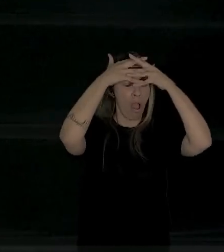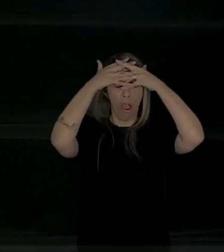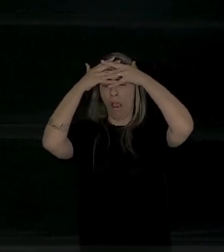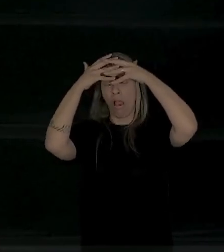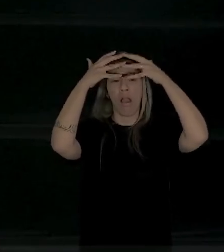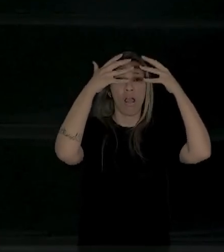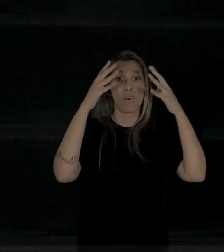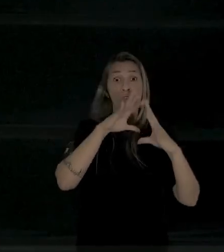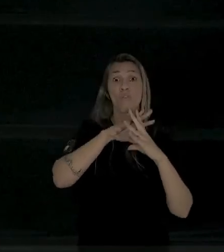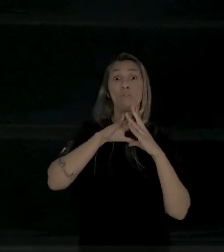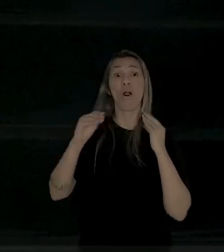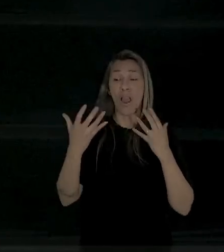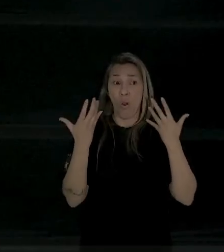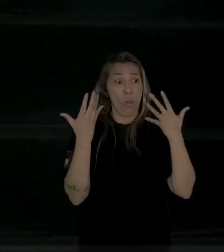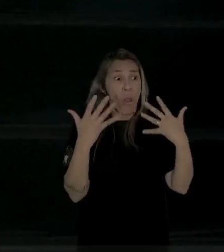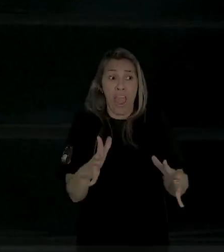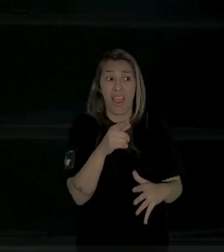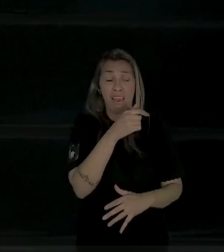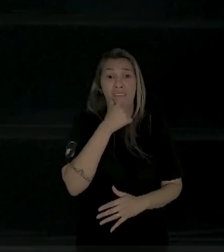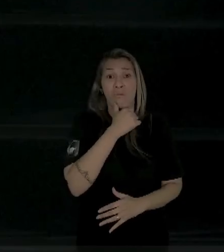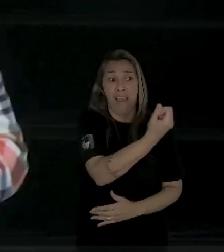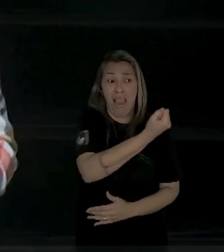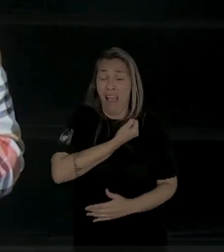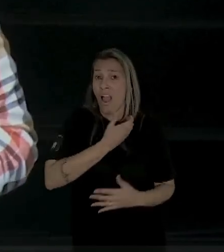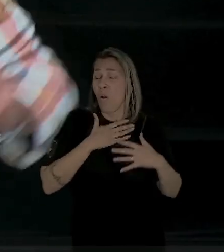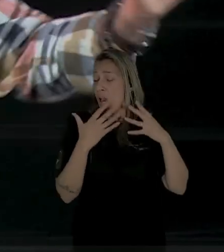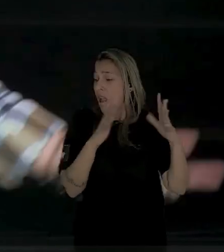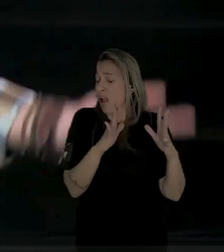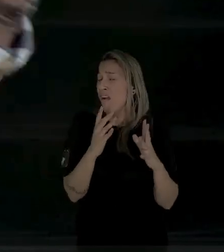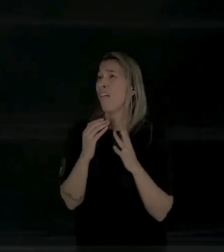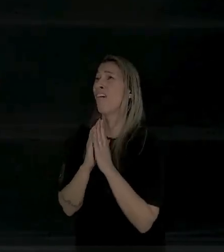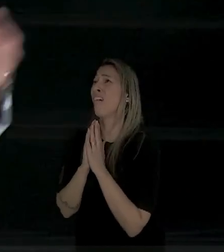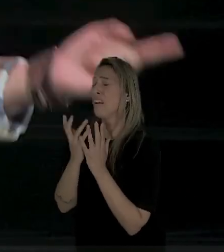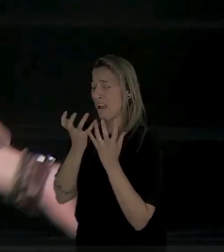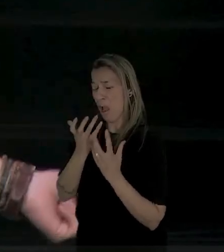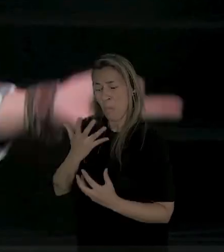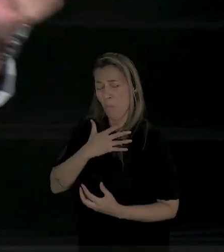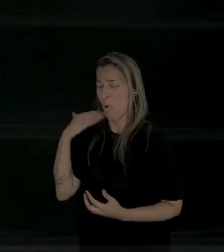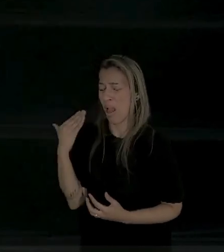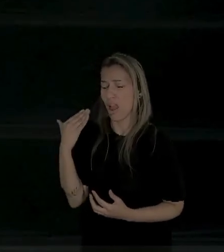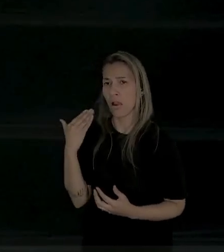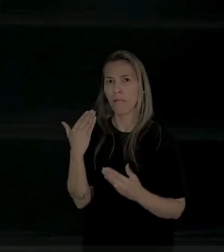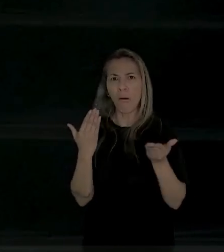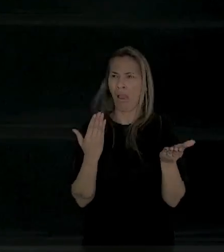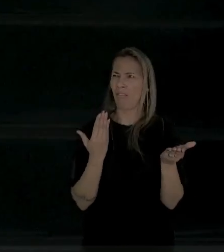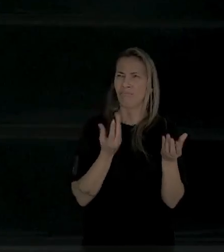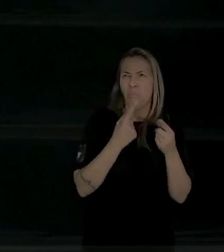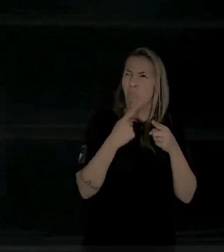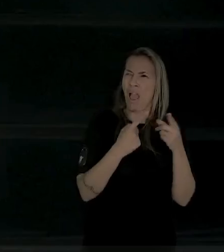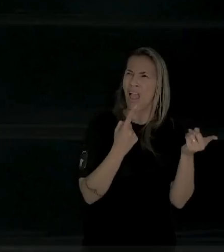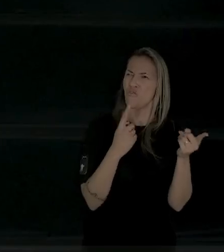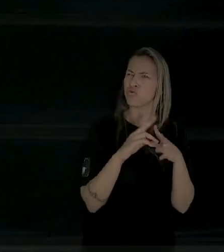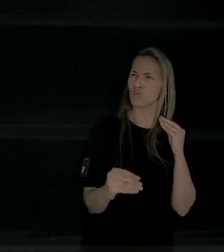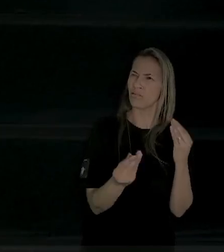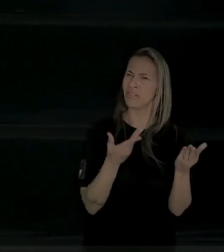de Jezabel porque ele não quer morrer. Aí quando ele está debaixo do zimbro, ele pede a morte. Ué, se ele quer morrer, por que que ele teve medo de fugir? Porque é isso que a